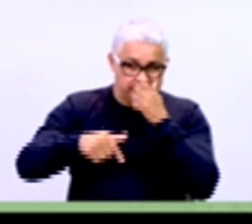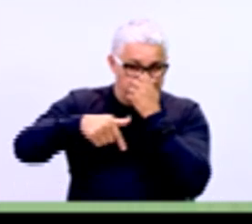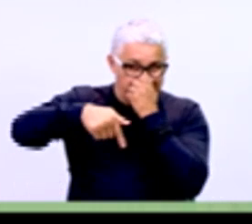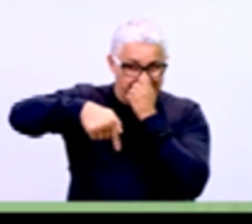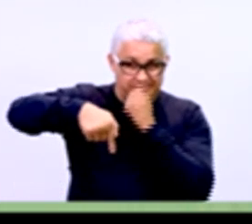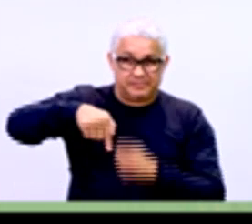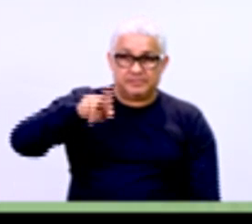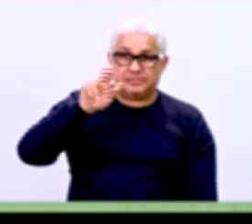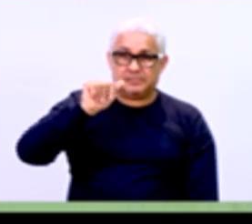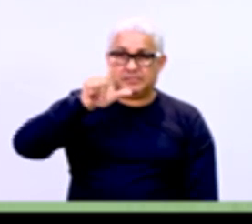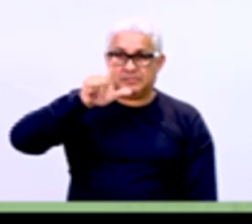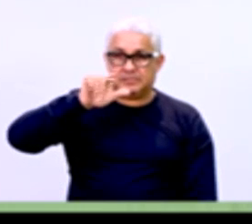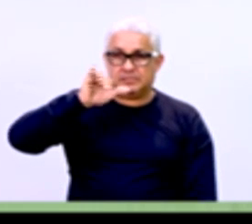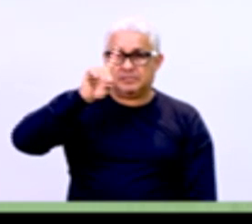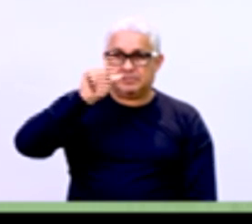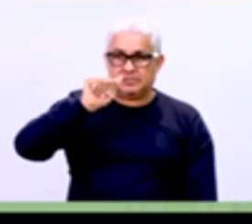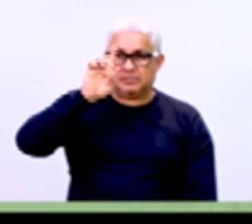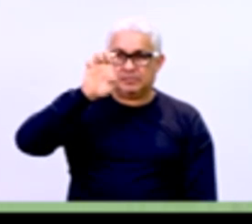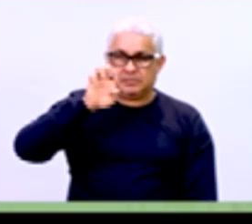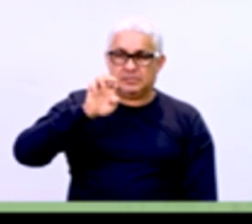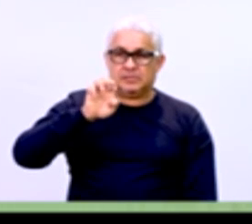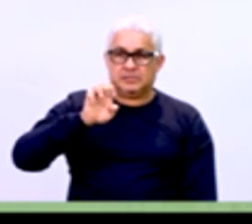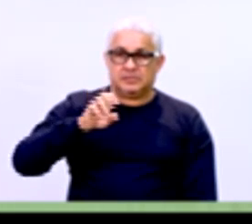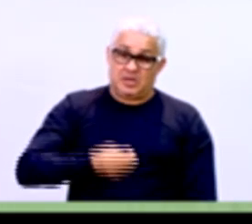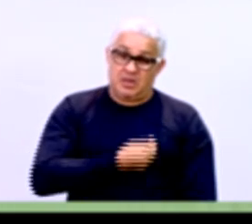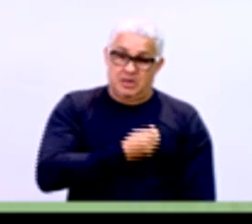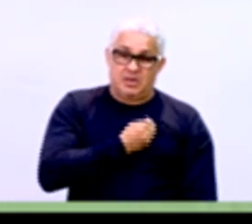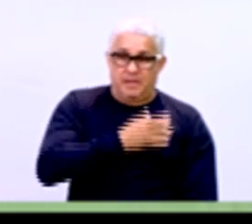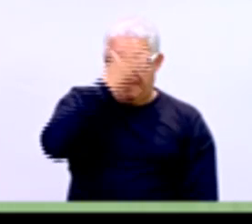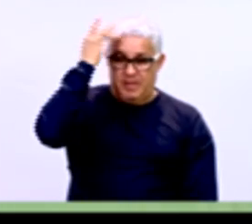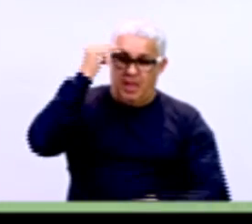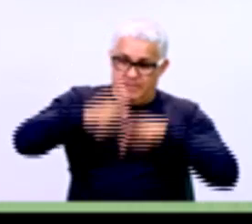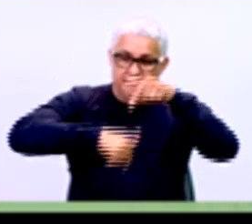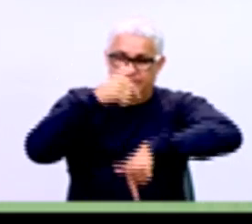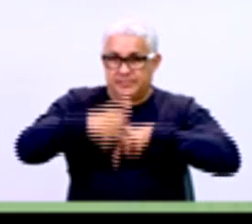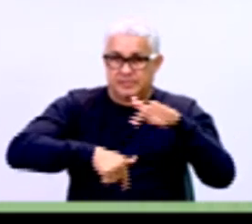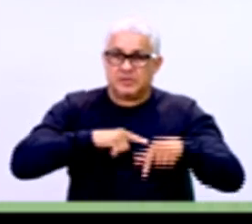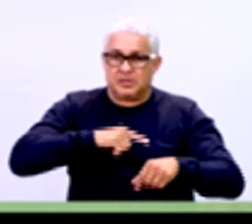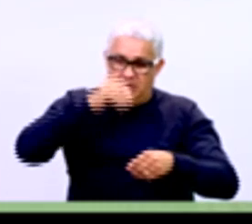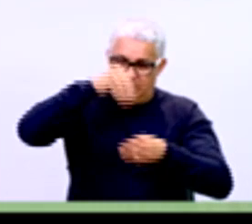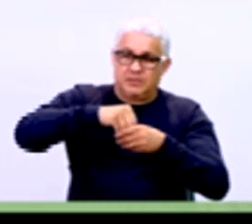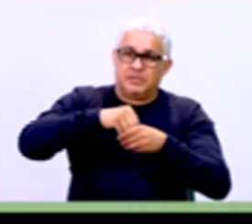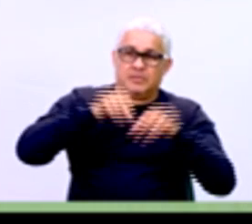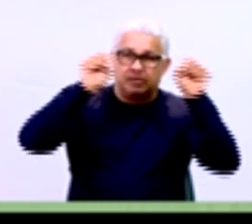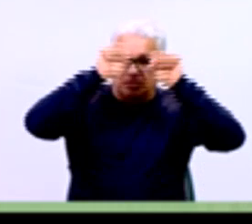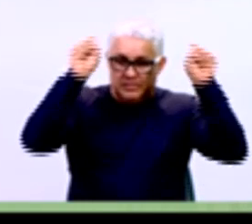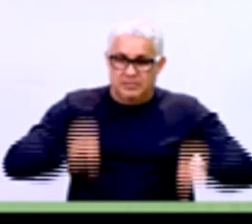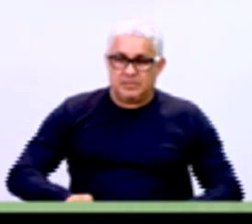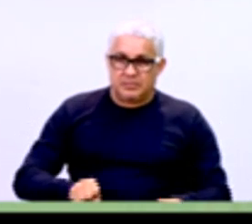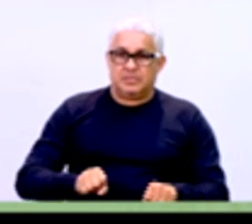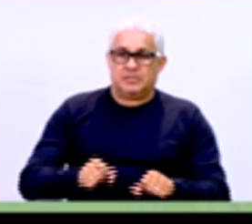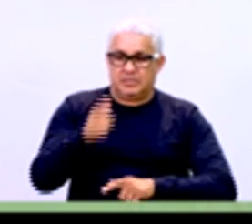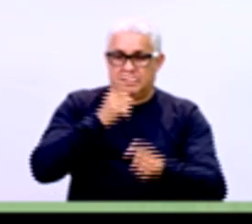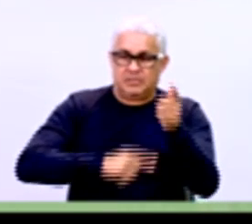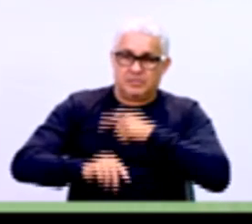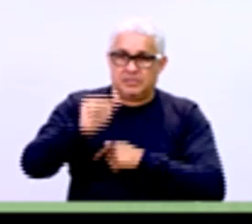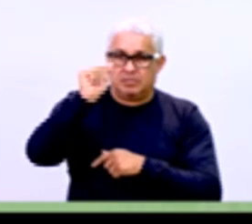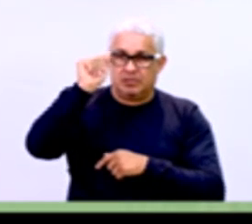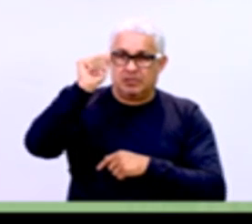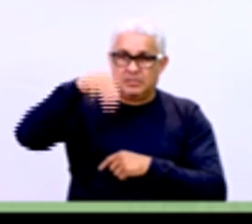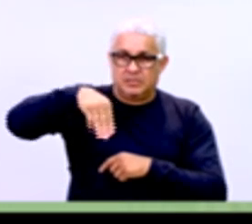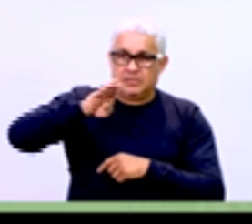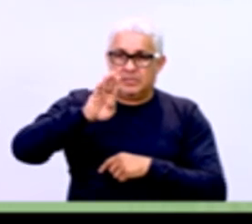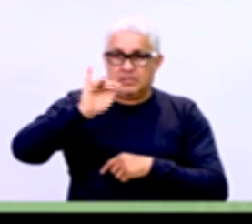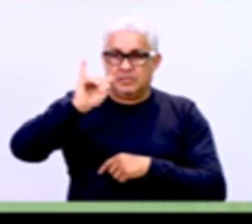do trabalhador, da qualidade de vida do trabalhador está muito envolvida no sistema de gestão ambiental. Economia